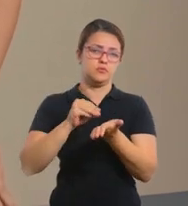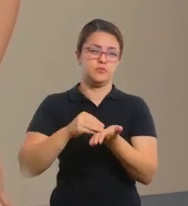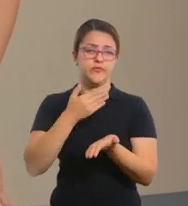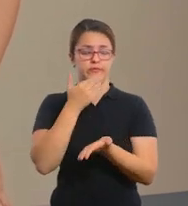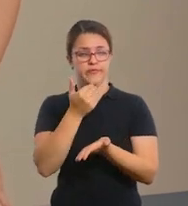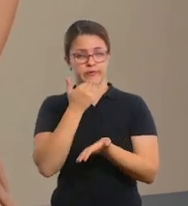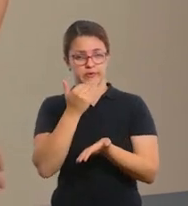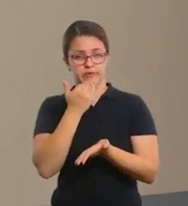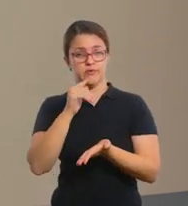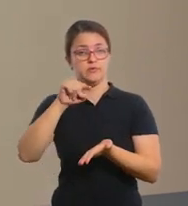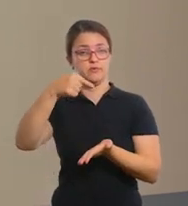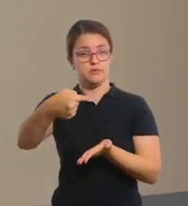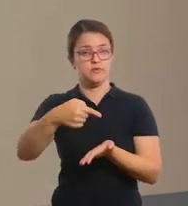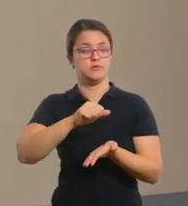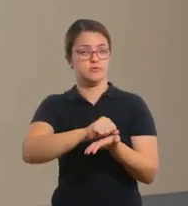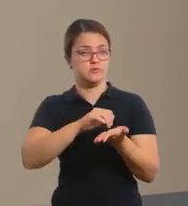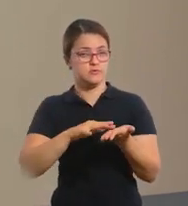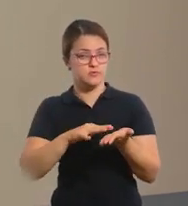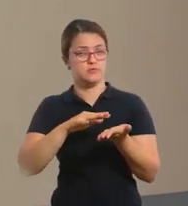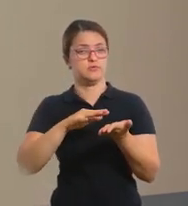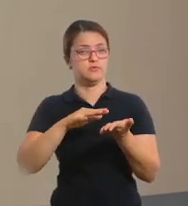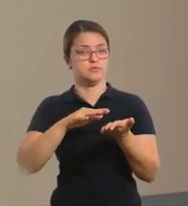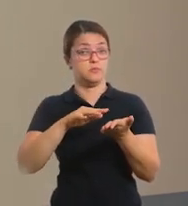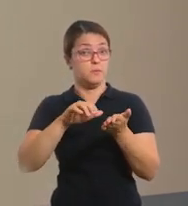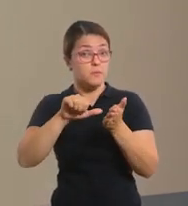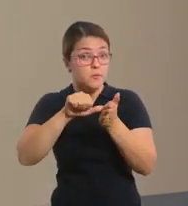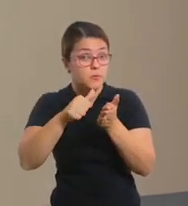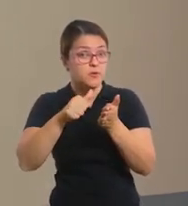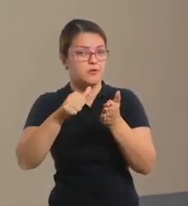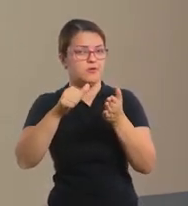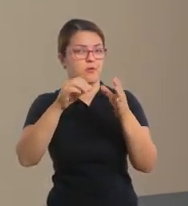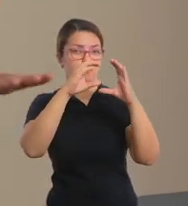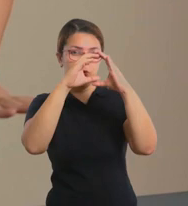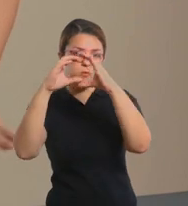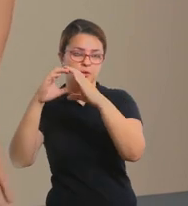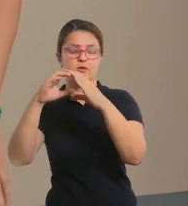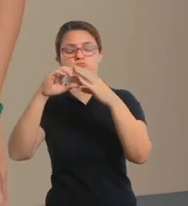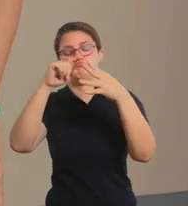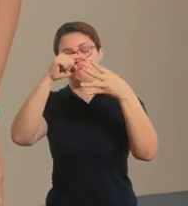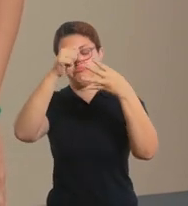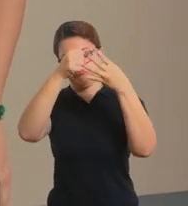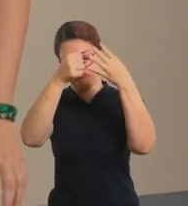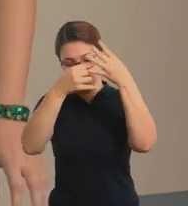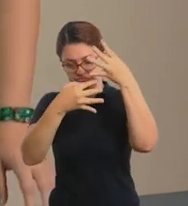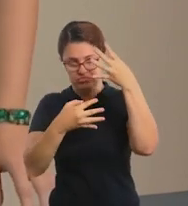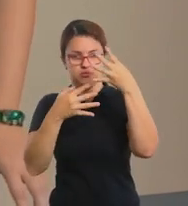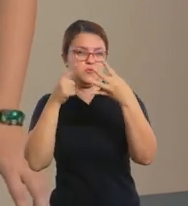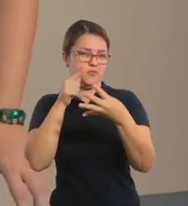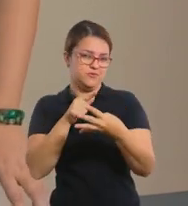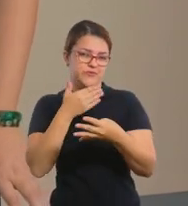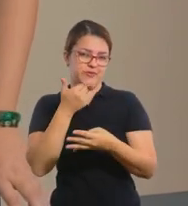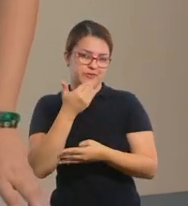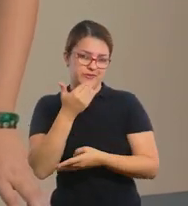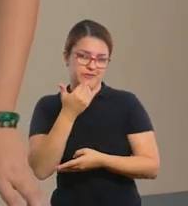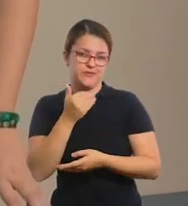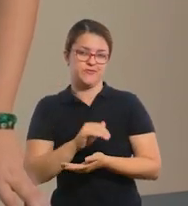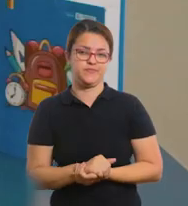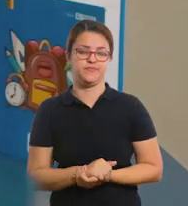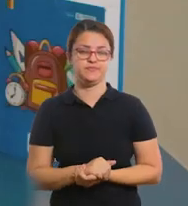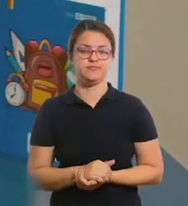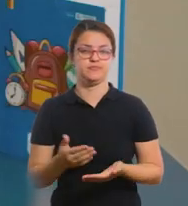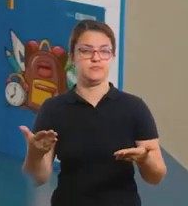você vai ver como é fácil depois você fizer a primeira você vai conseguir fazer todas facilmente e assim vai